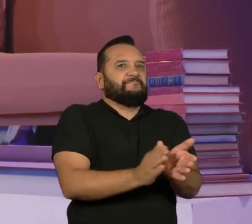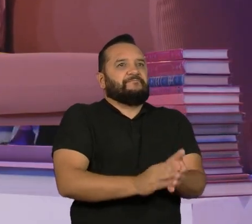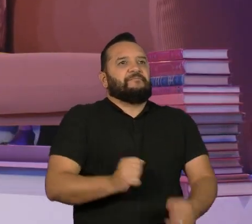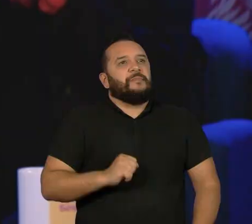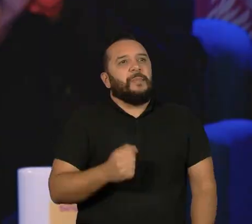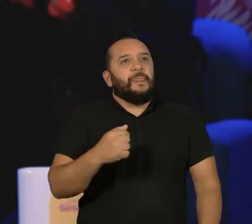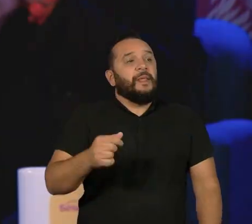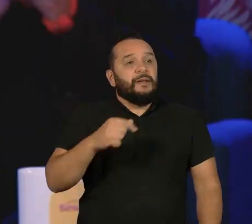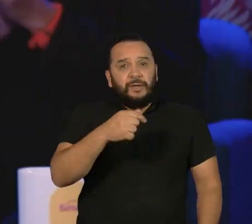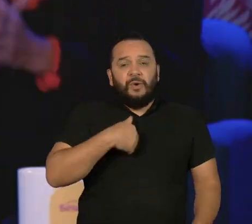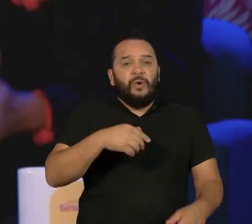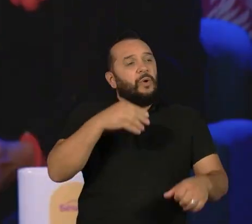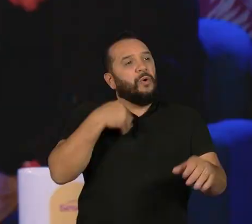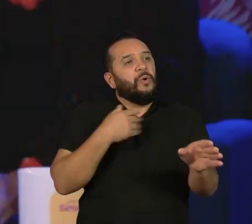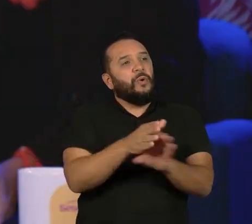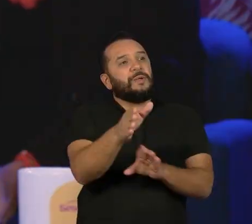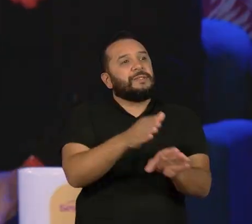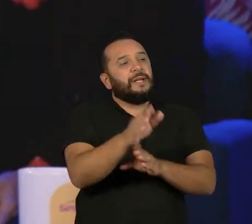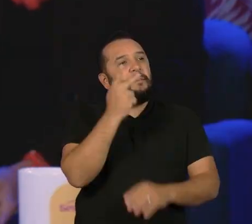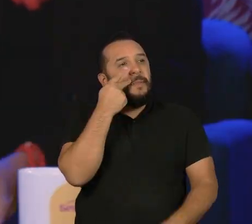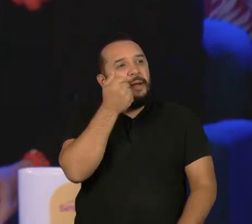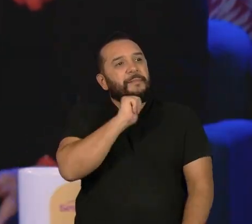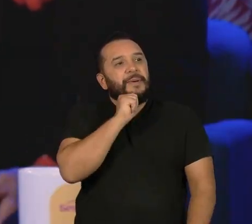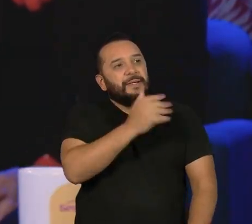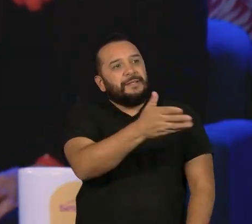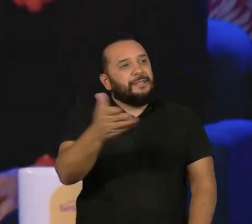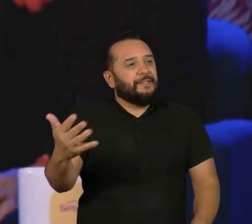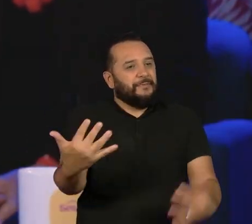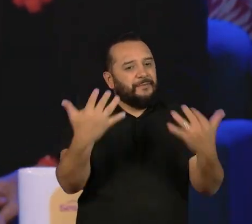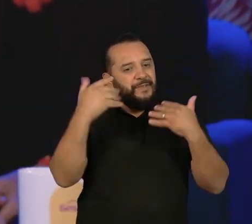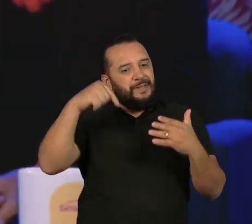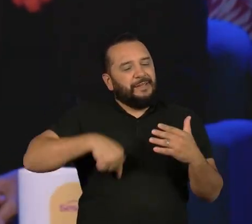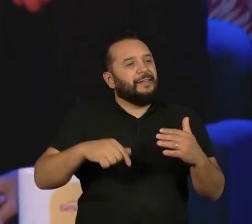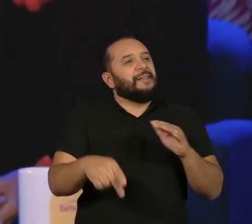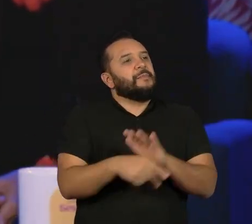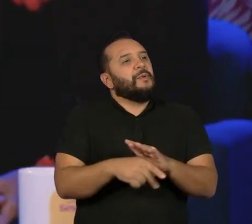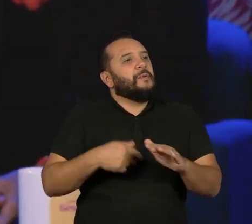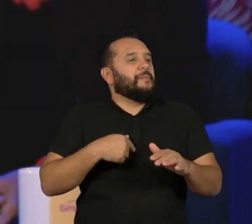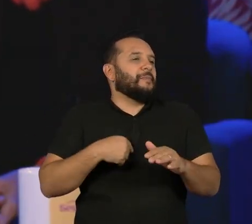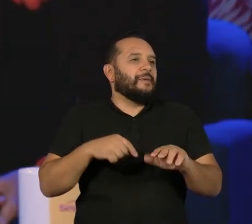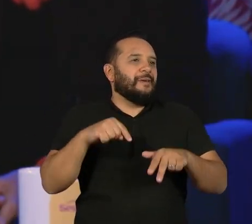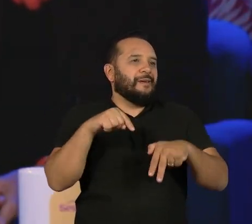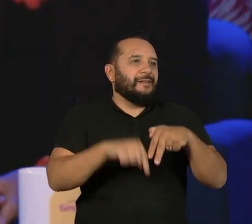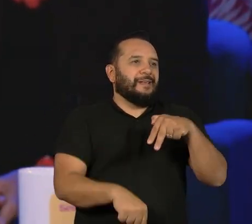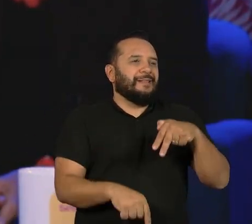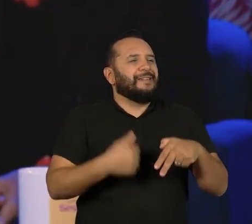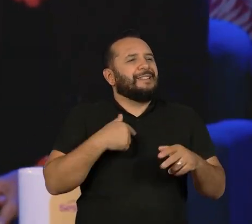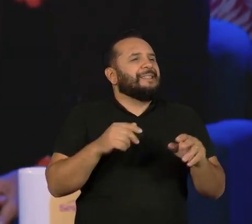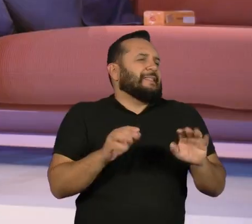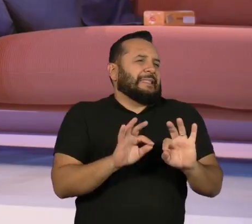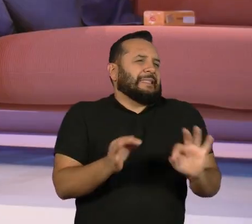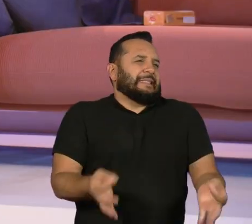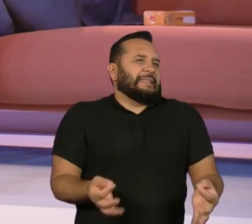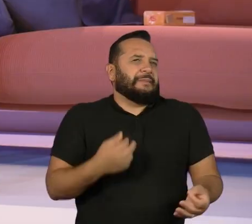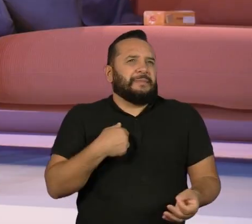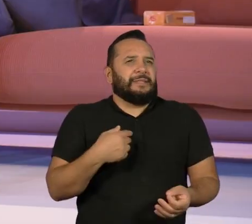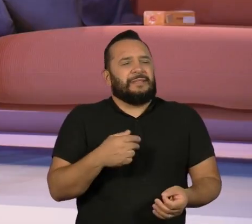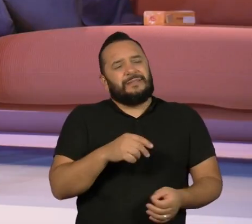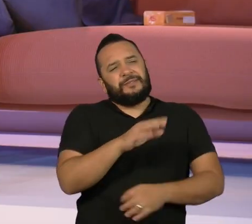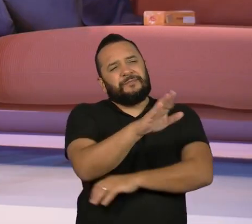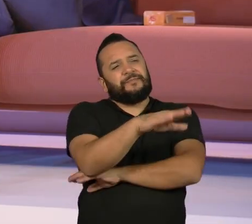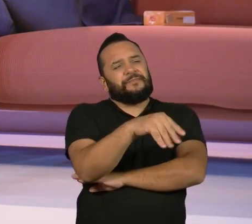me ajude a dar um conselho para os pais que estão acompanhando a gente. Um conselho simples. Às vezes, eu acho tão interessante que os pais falam assim: poxa,